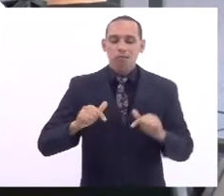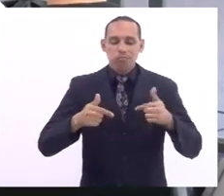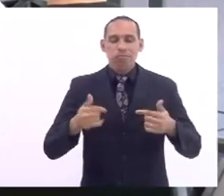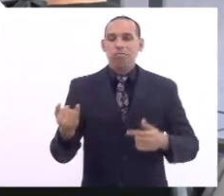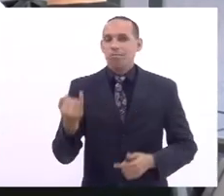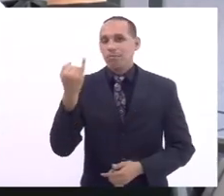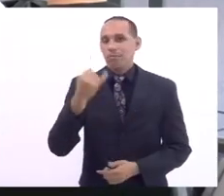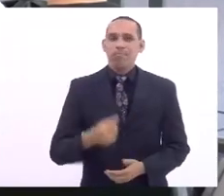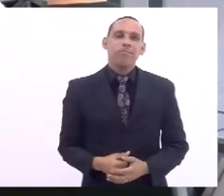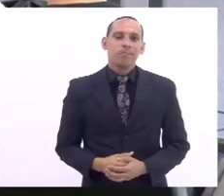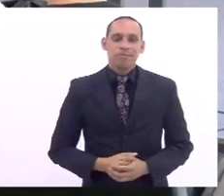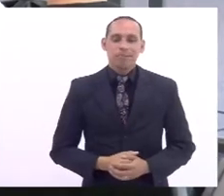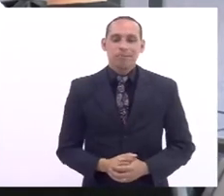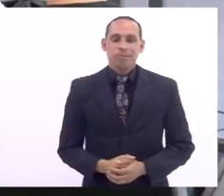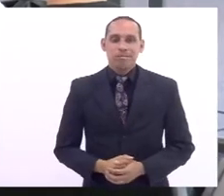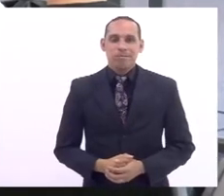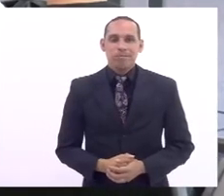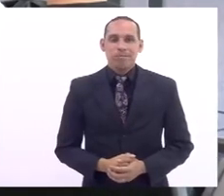E aí